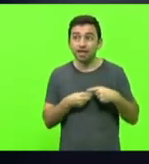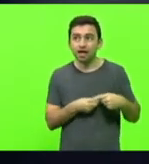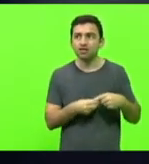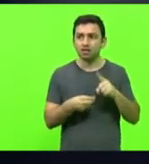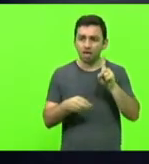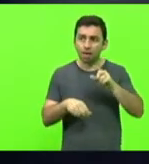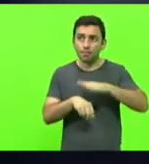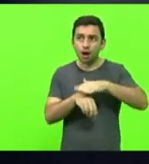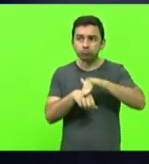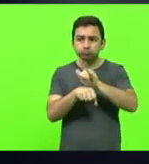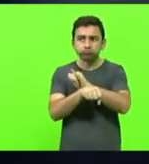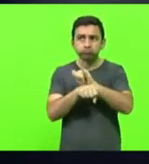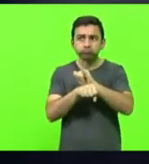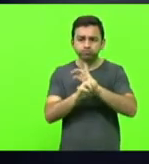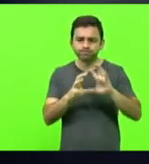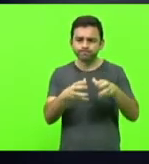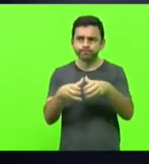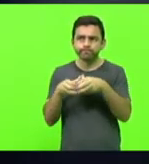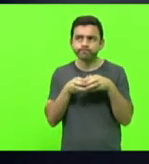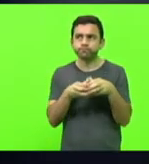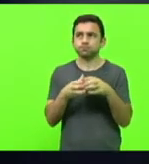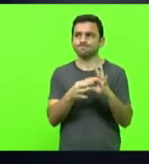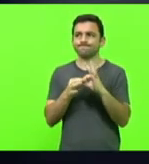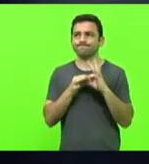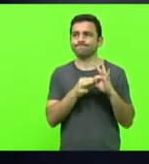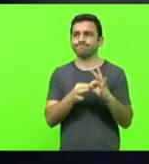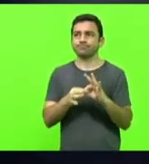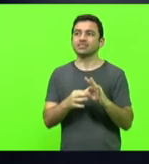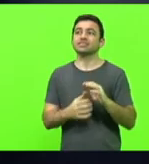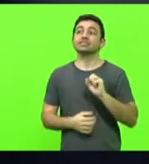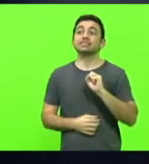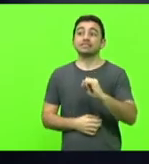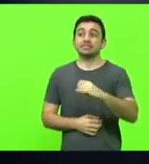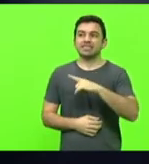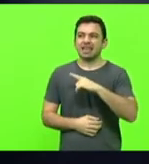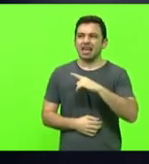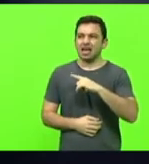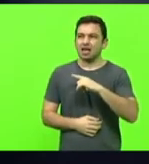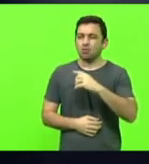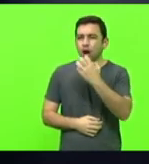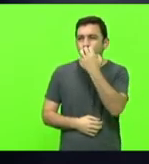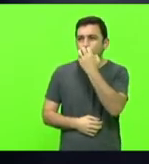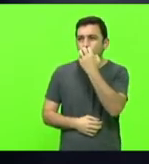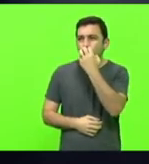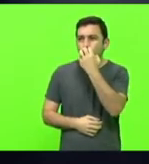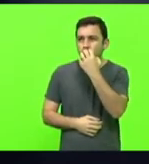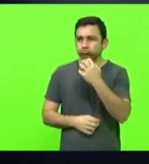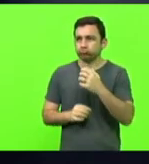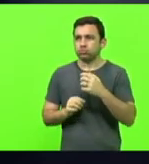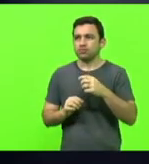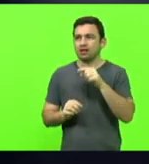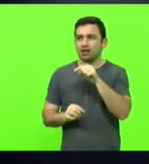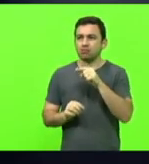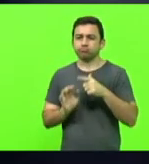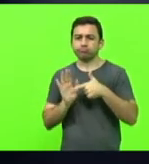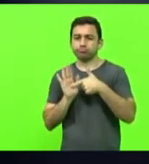integrada. Uma ação integrada por quê? Porque quando tem alguém com um cão, por exemplo, no painel, ele